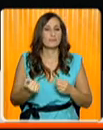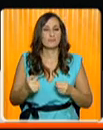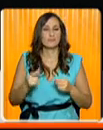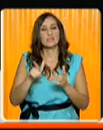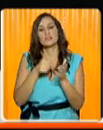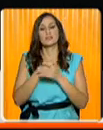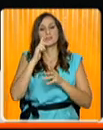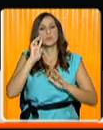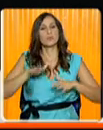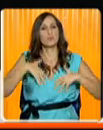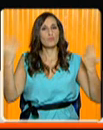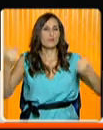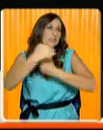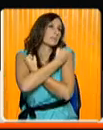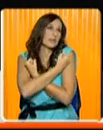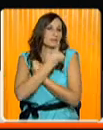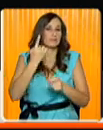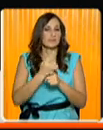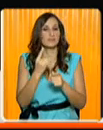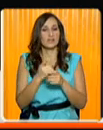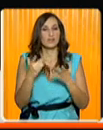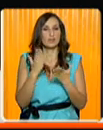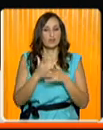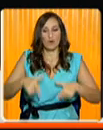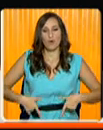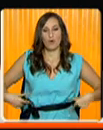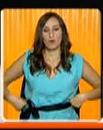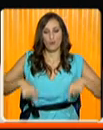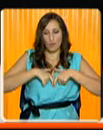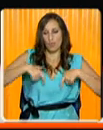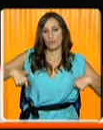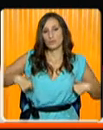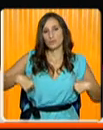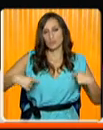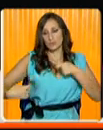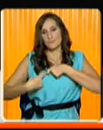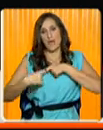muita desnudada, assim só com conjuntos espetaculares.